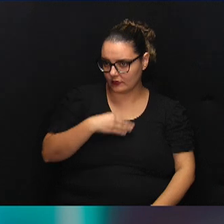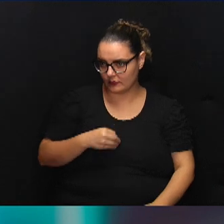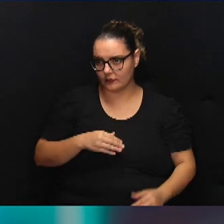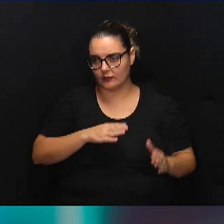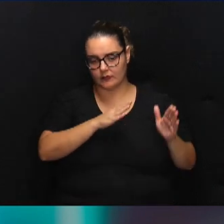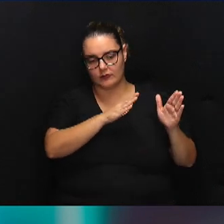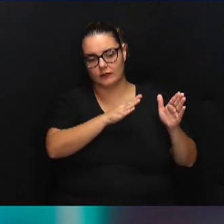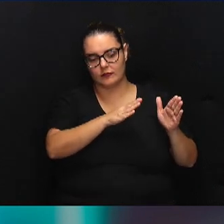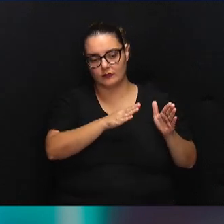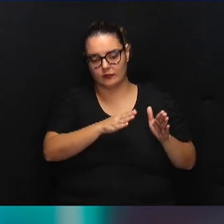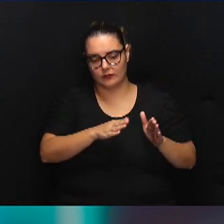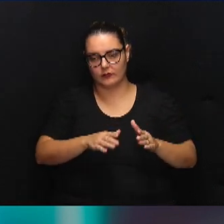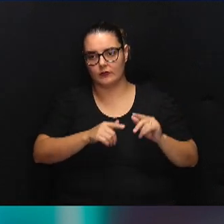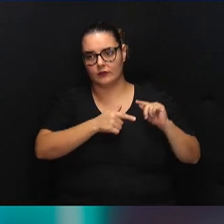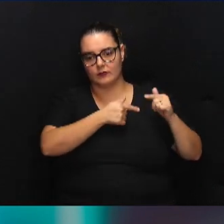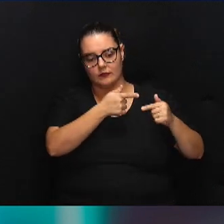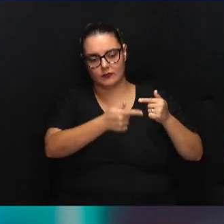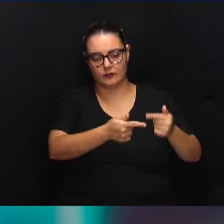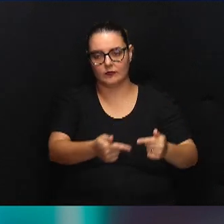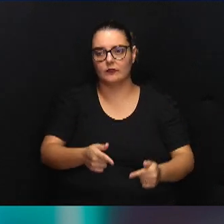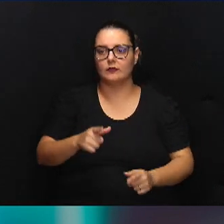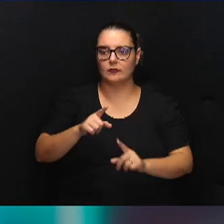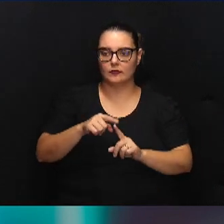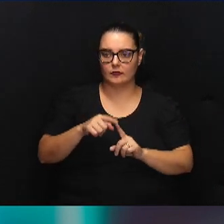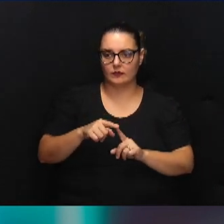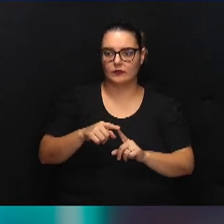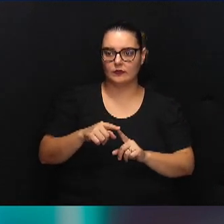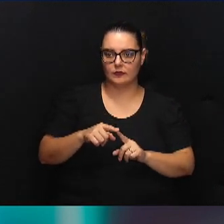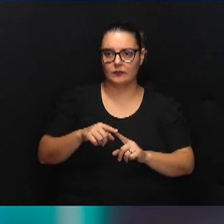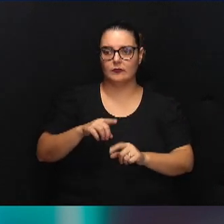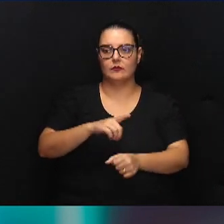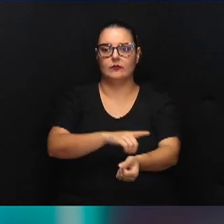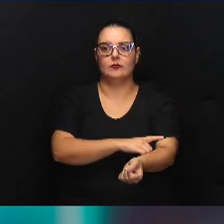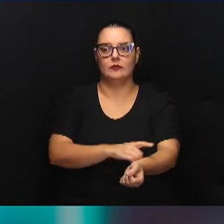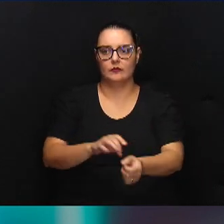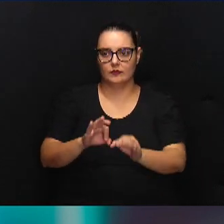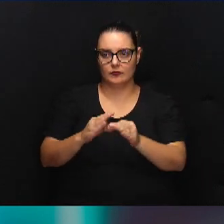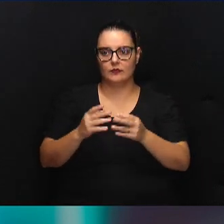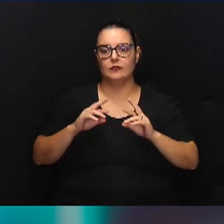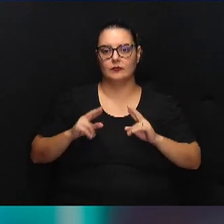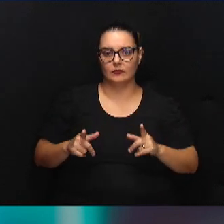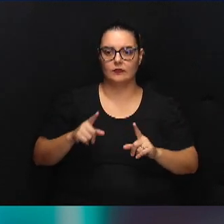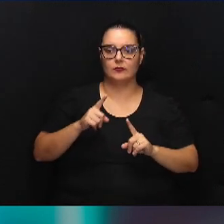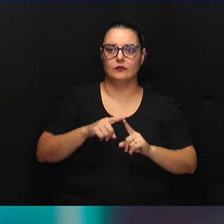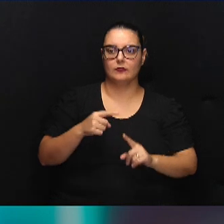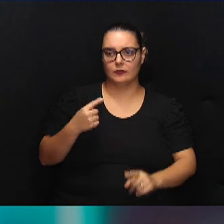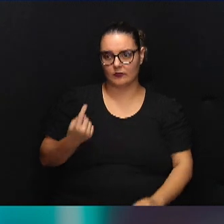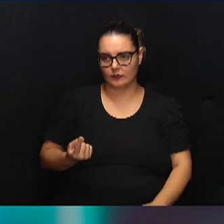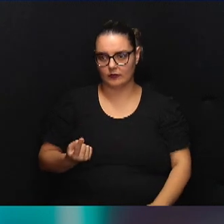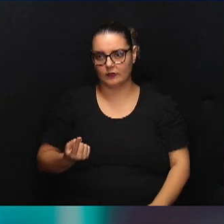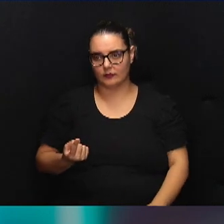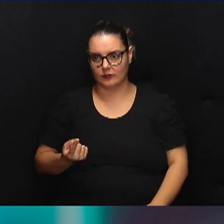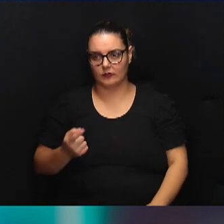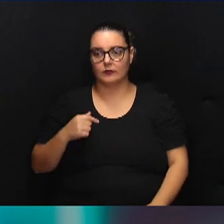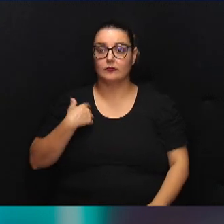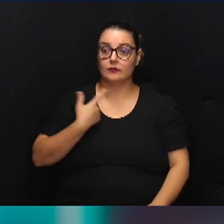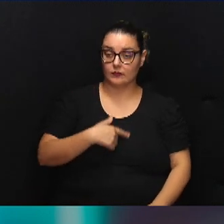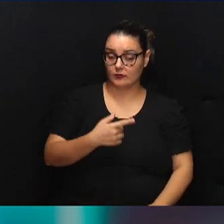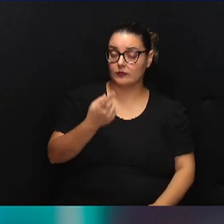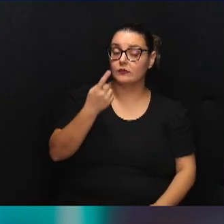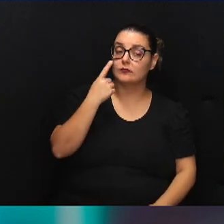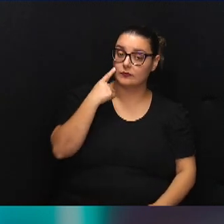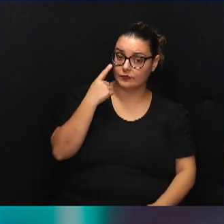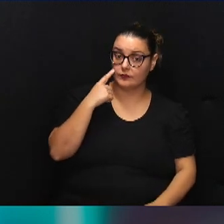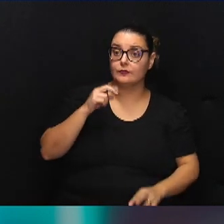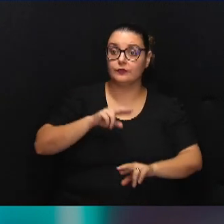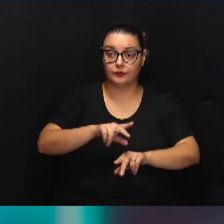linha de genes com esse tipo de diabetes na família. Diferente do tipo 1, que apesar da gente ver